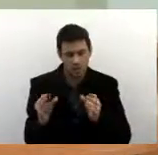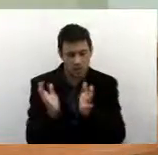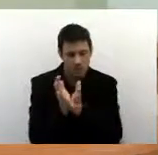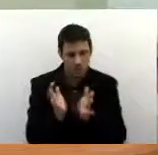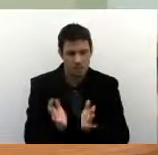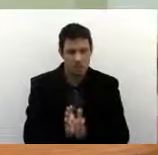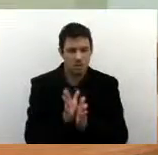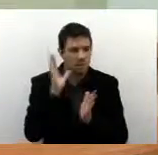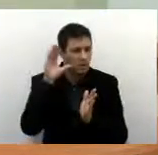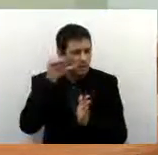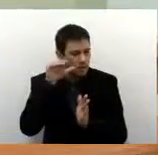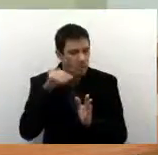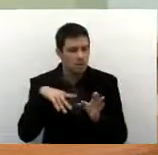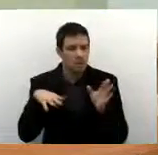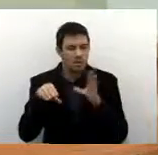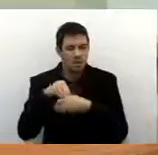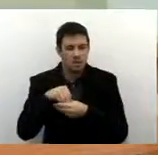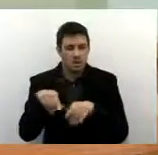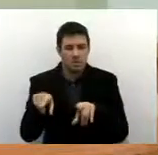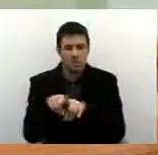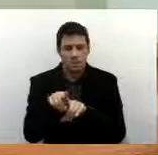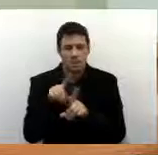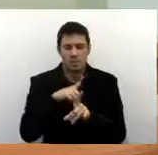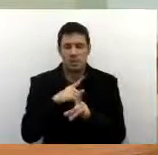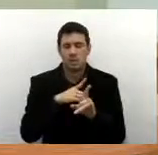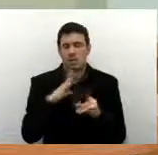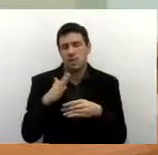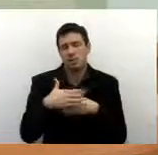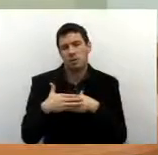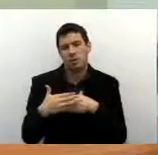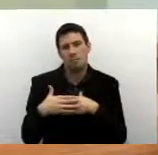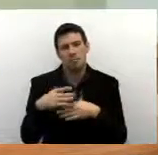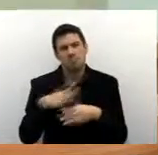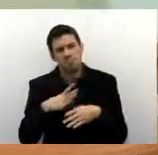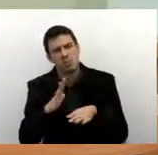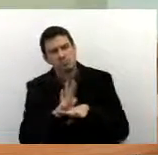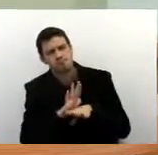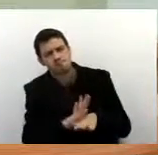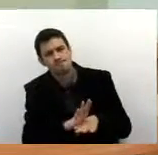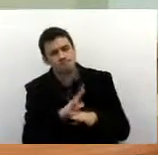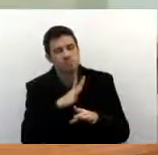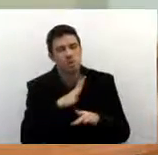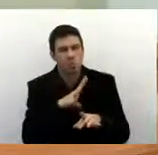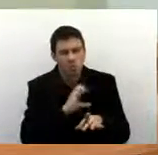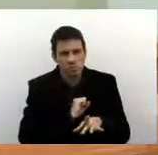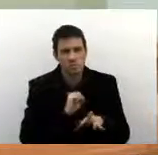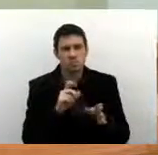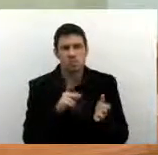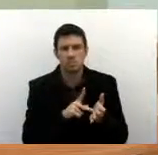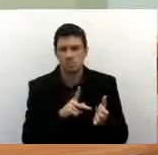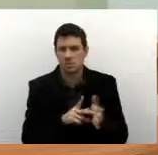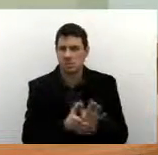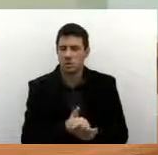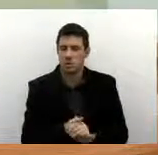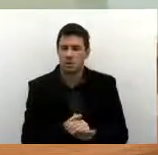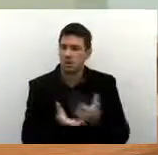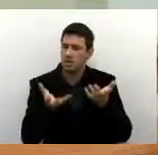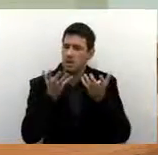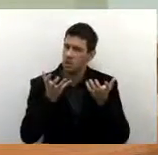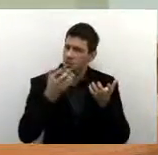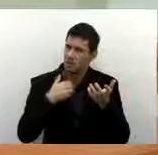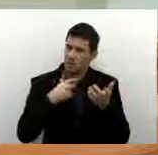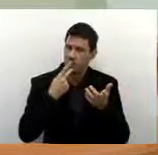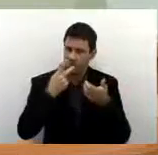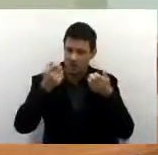de funcionários que lá estão, que tem o meu carinho com aquelas pessoas há tanto tempo que a gente tem uma convivência junto. Eu gostaria de externar aqui